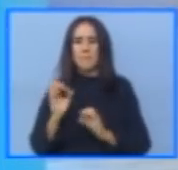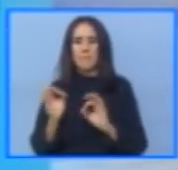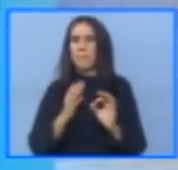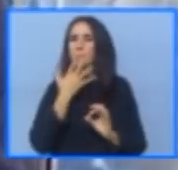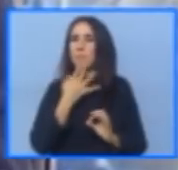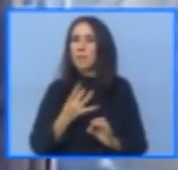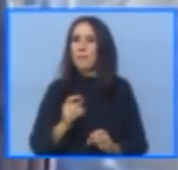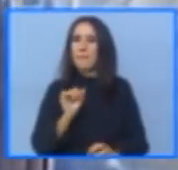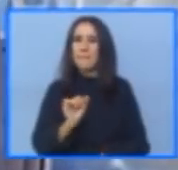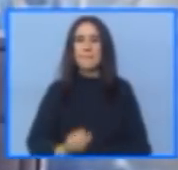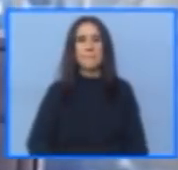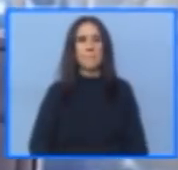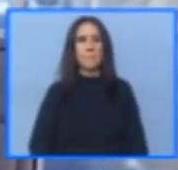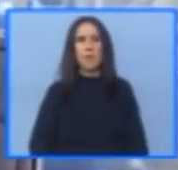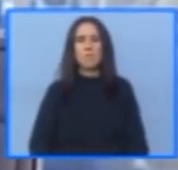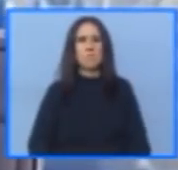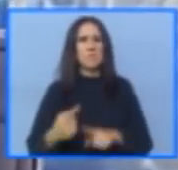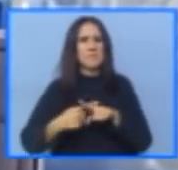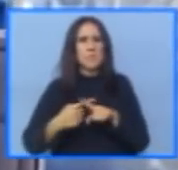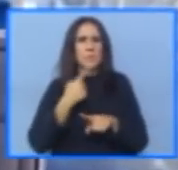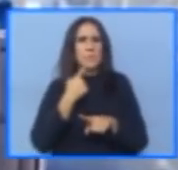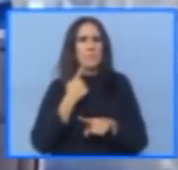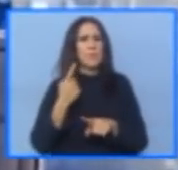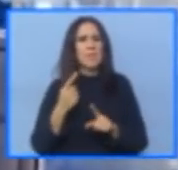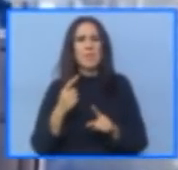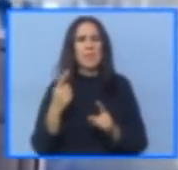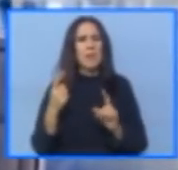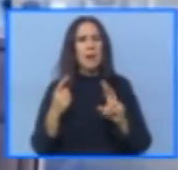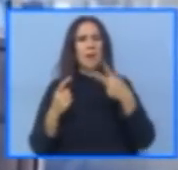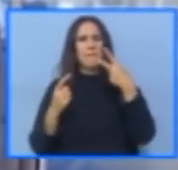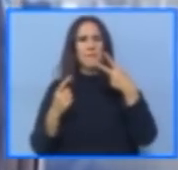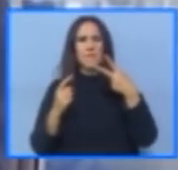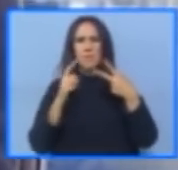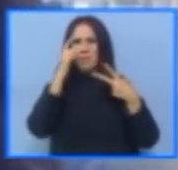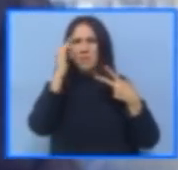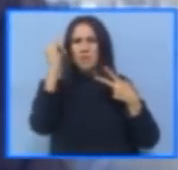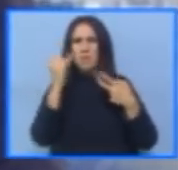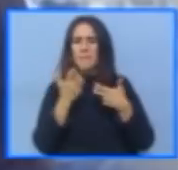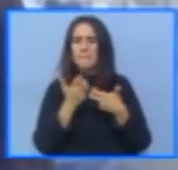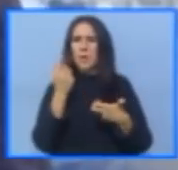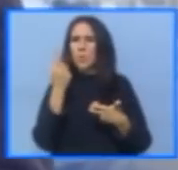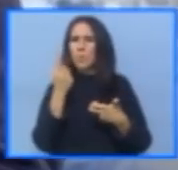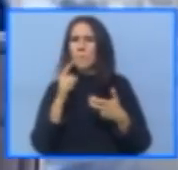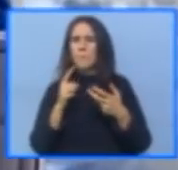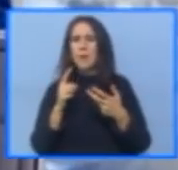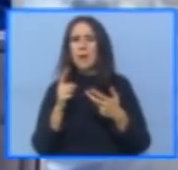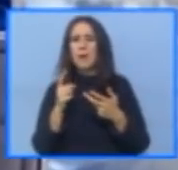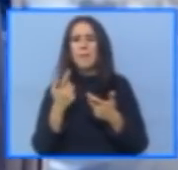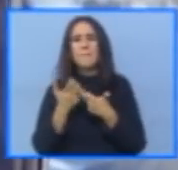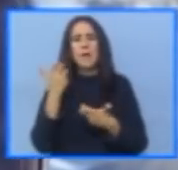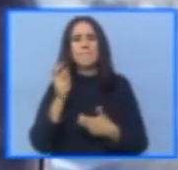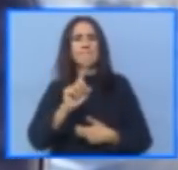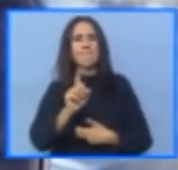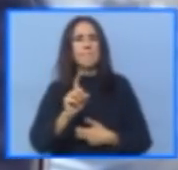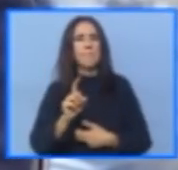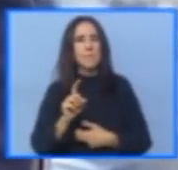muito interessante, porque aqui surgem, do meu ponto de vista, duas ideias explícitas e uma não tão explícita, mas que